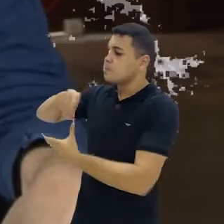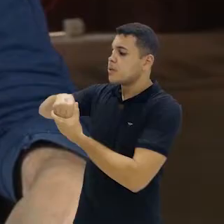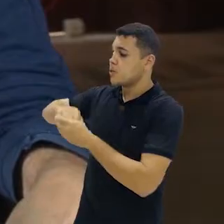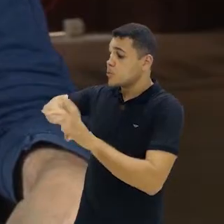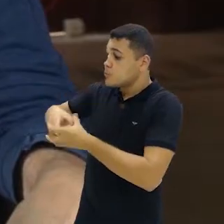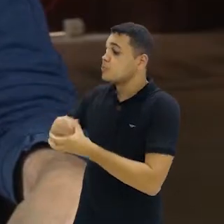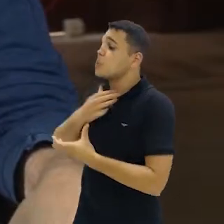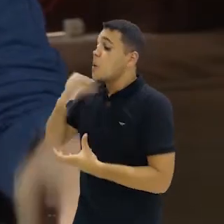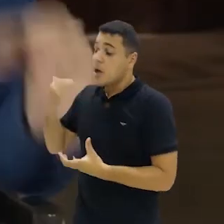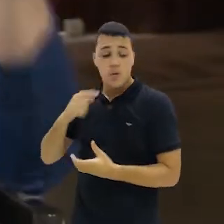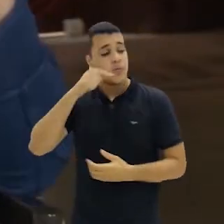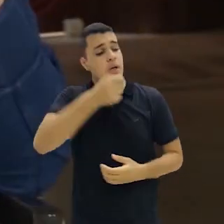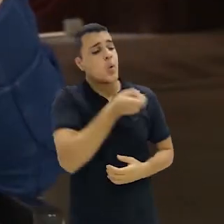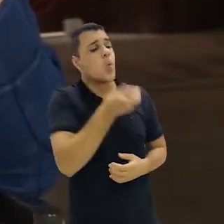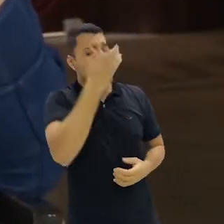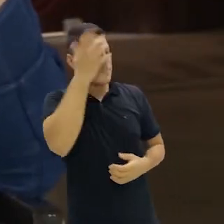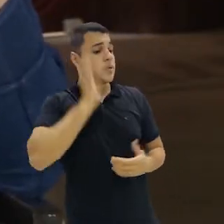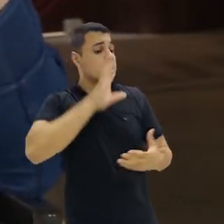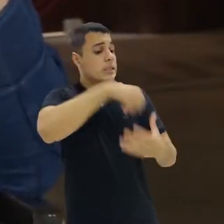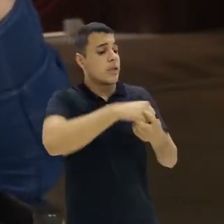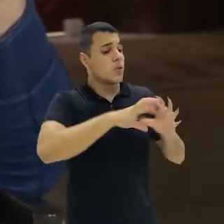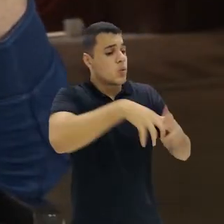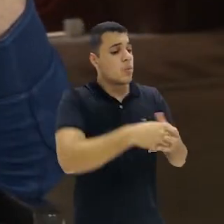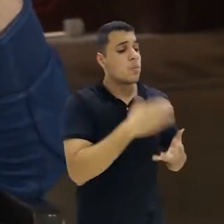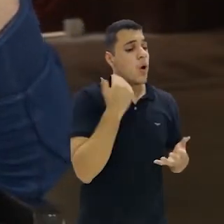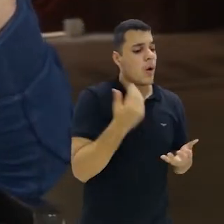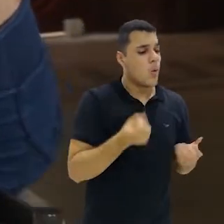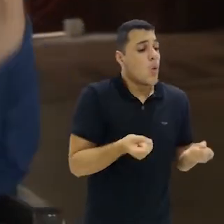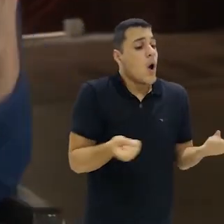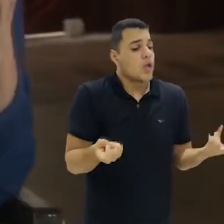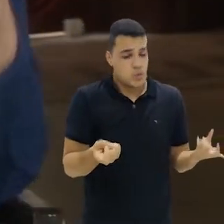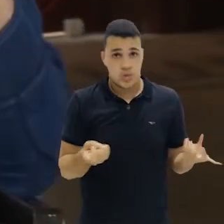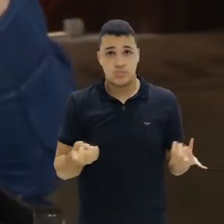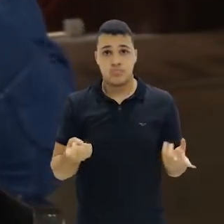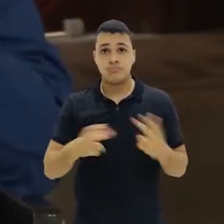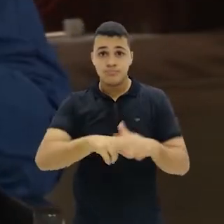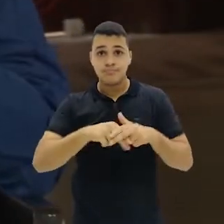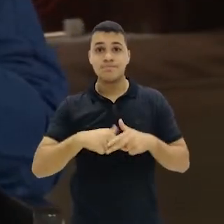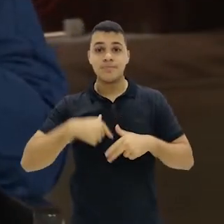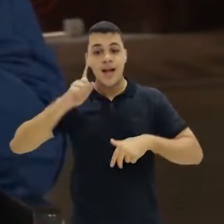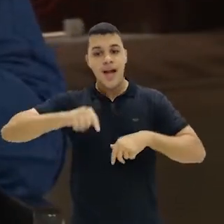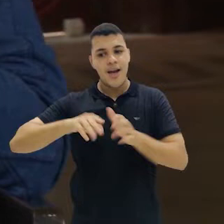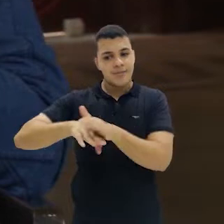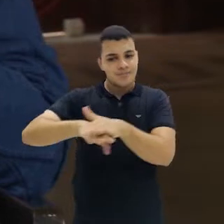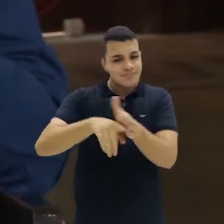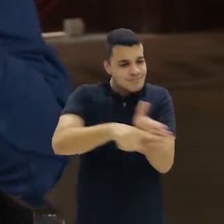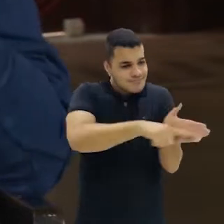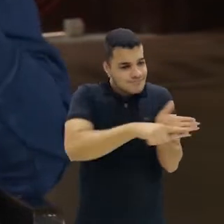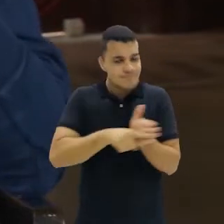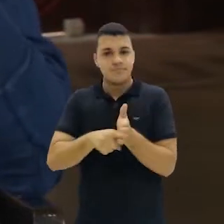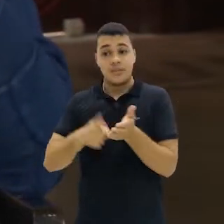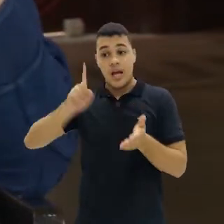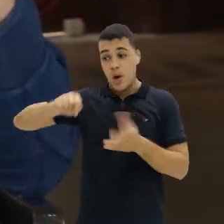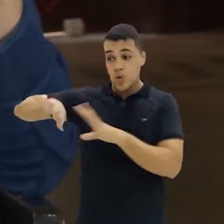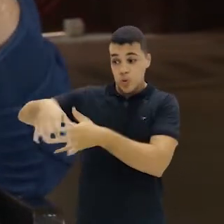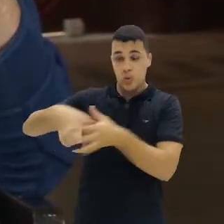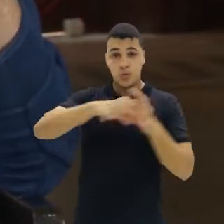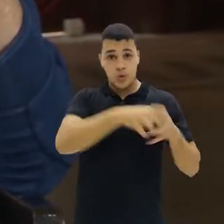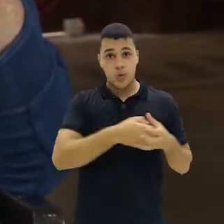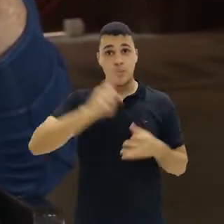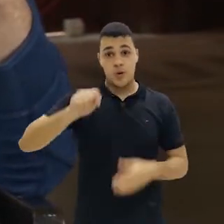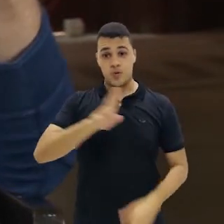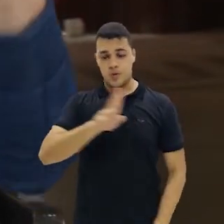normal. Esses grupos, que nós denominamos de expostos e não expostos, eles, na verdade, não